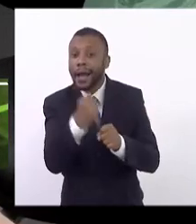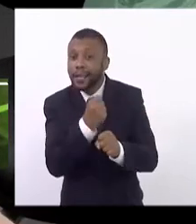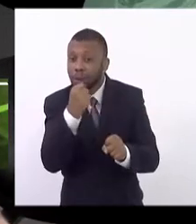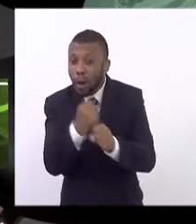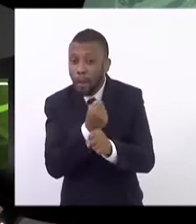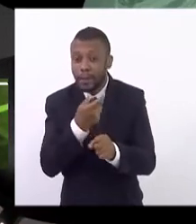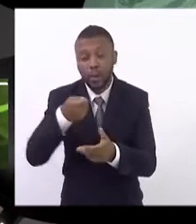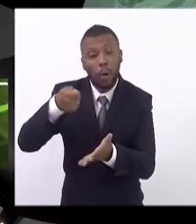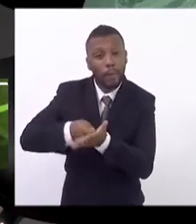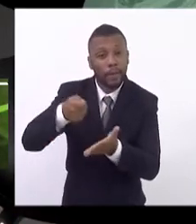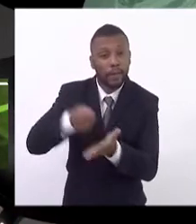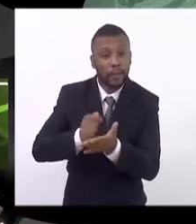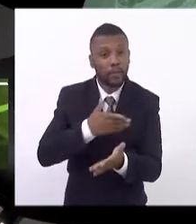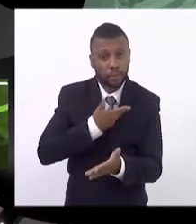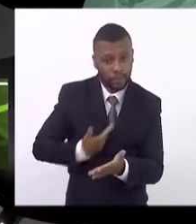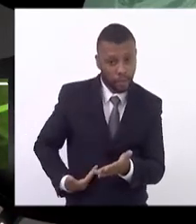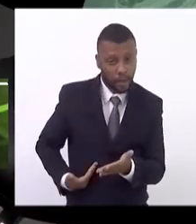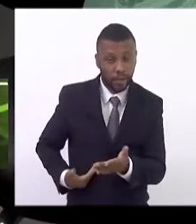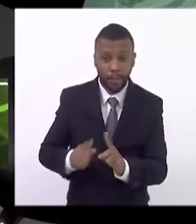TAC,